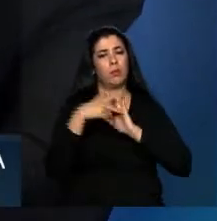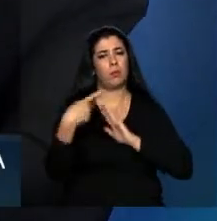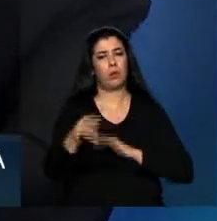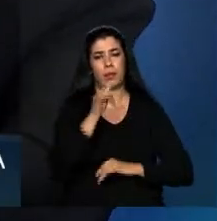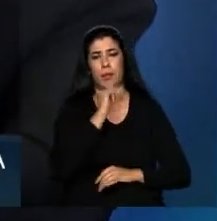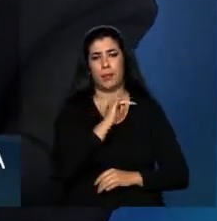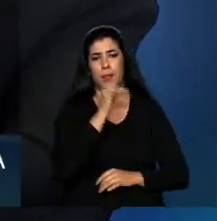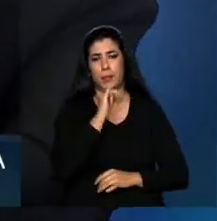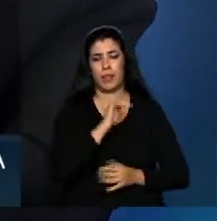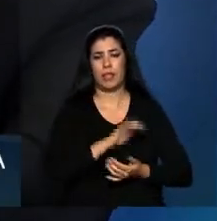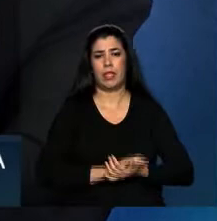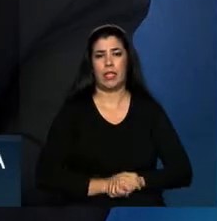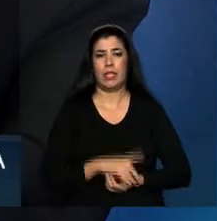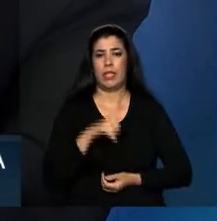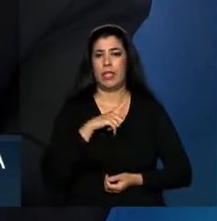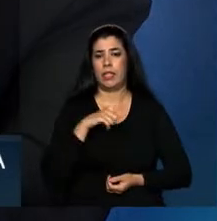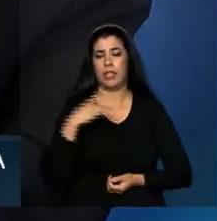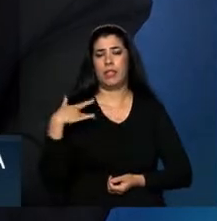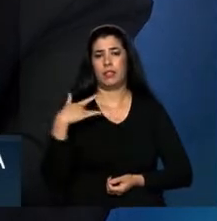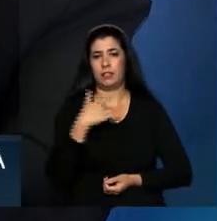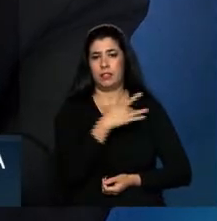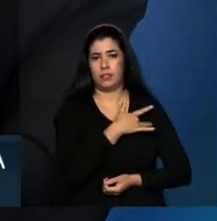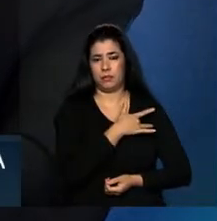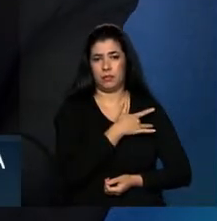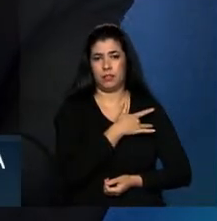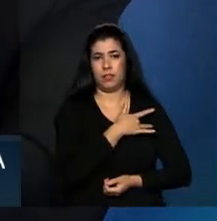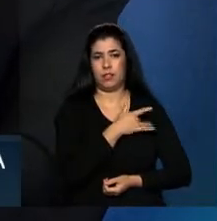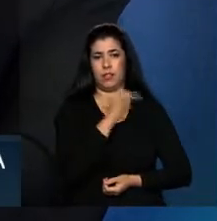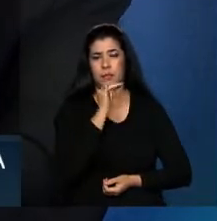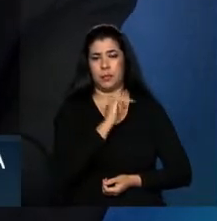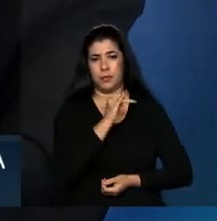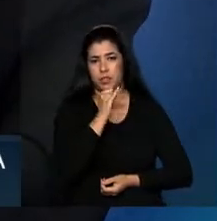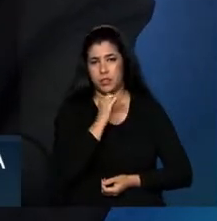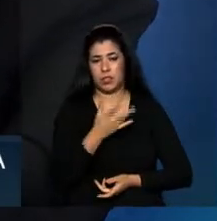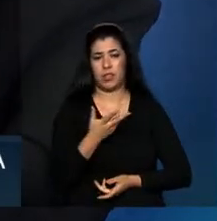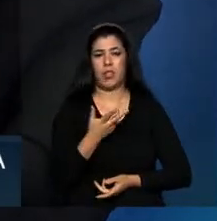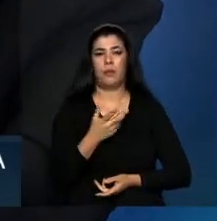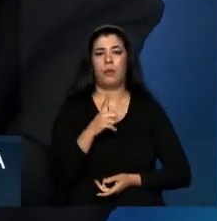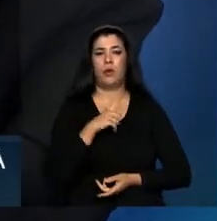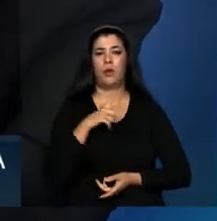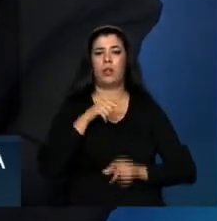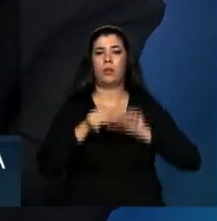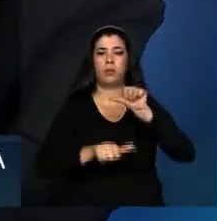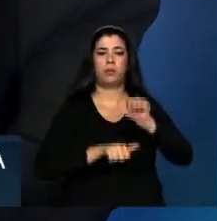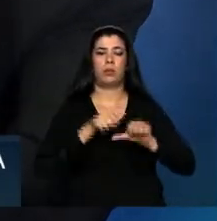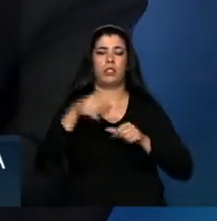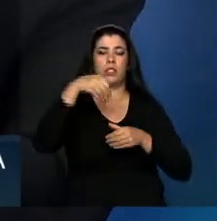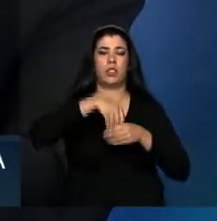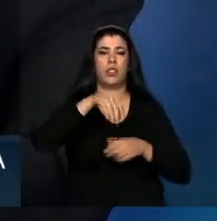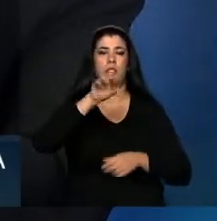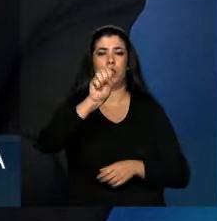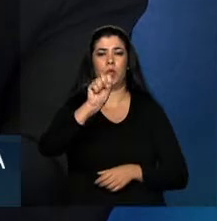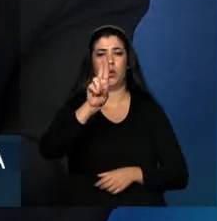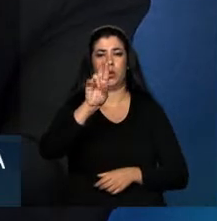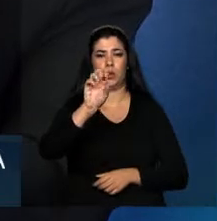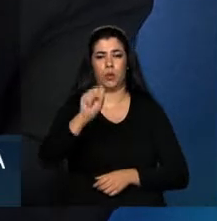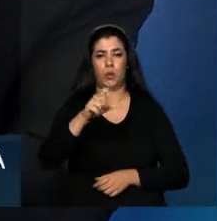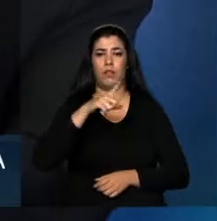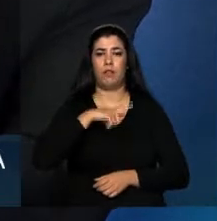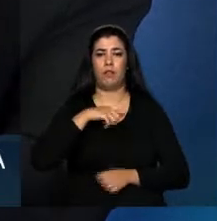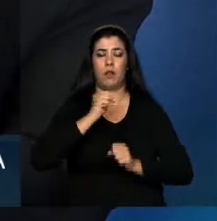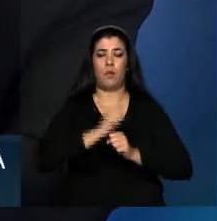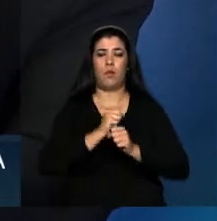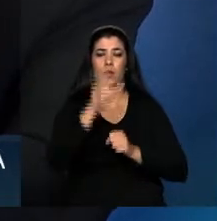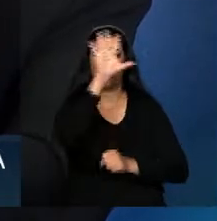por exemplo, no campo como a saúde, né? O fortalecimento do SUS. Esse ano será um ano da Conferência Nacional